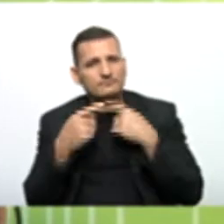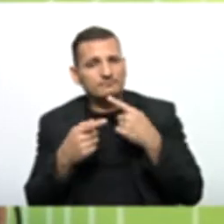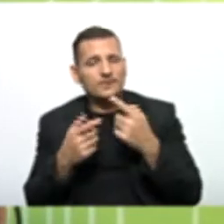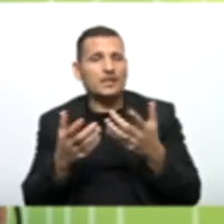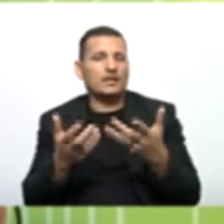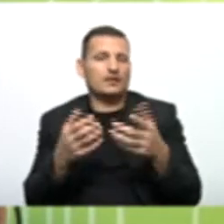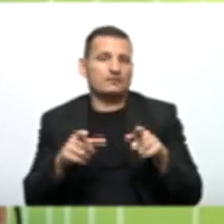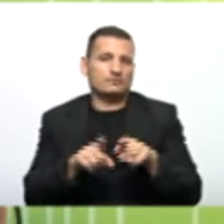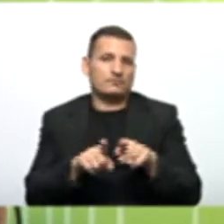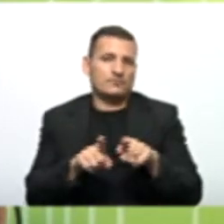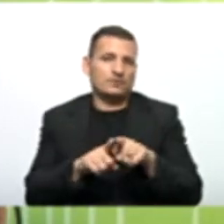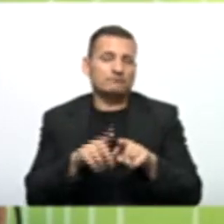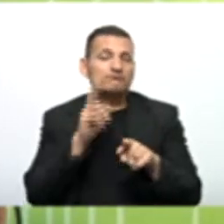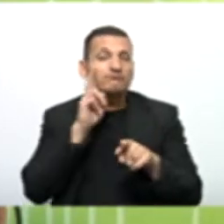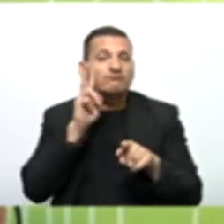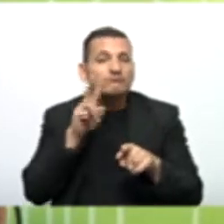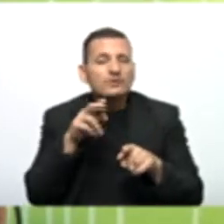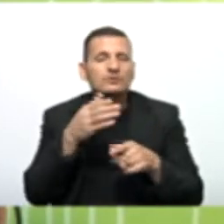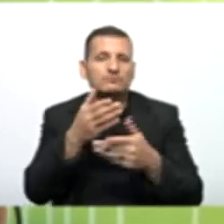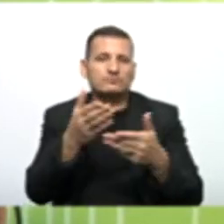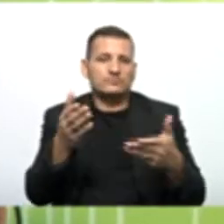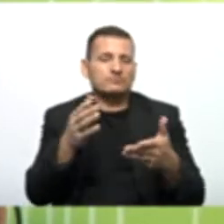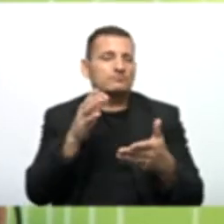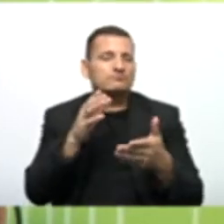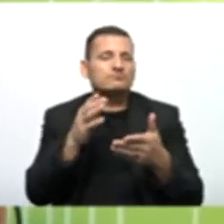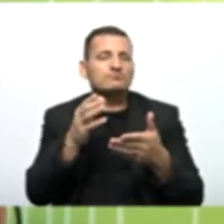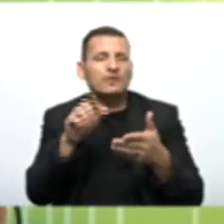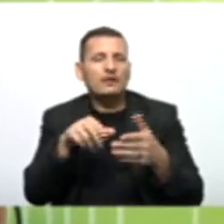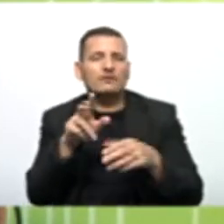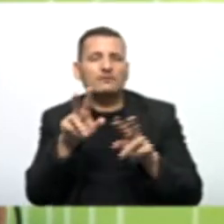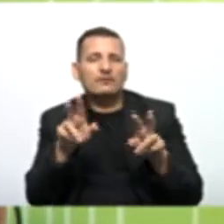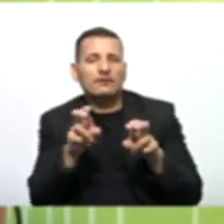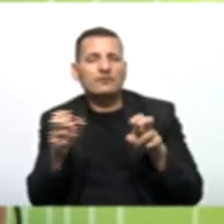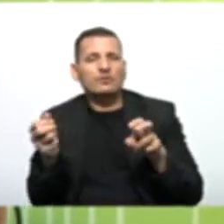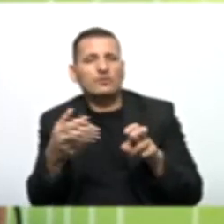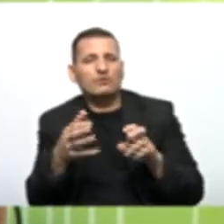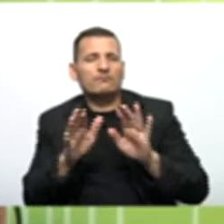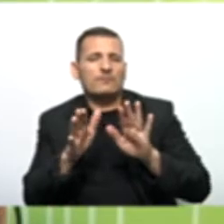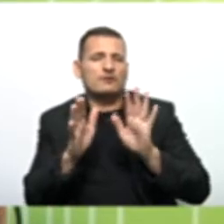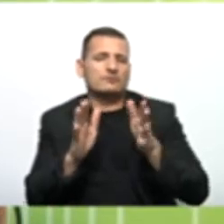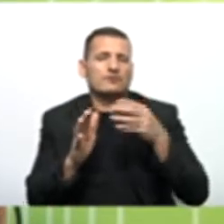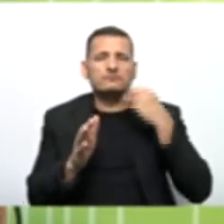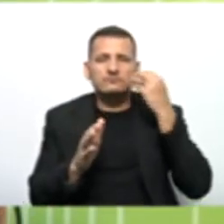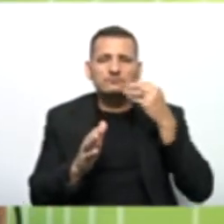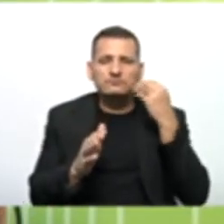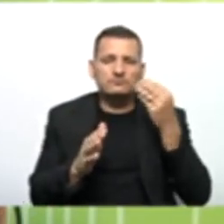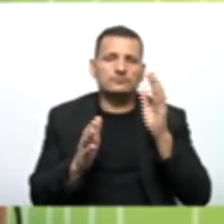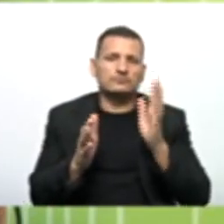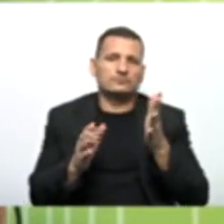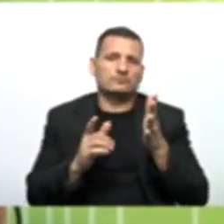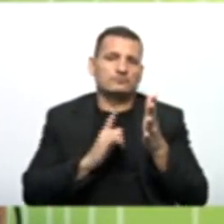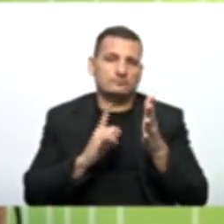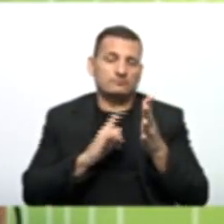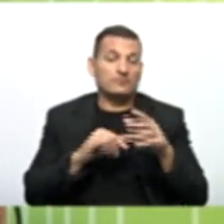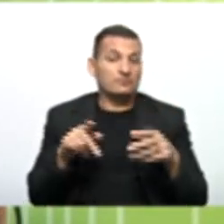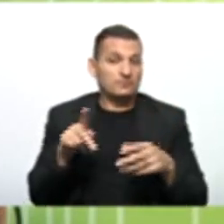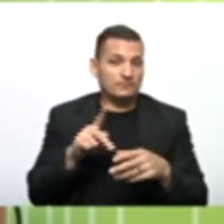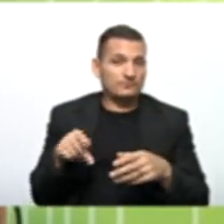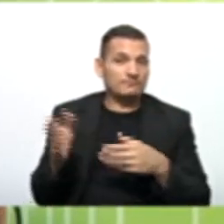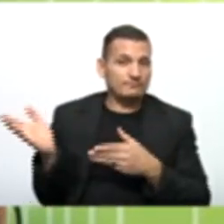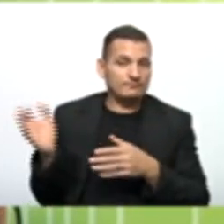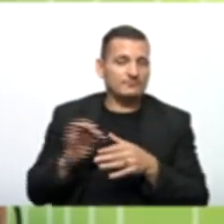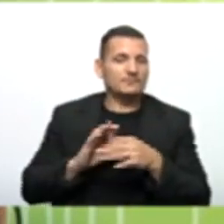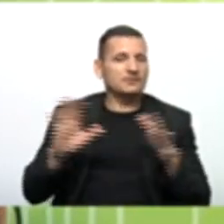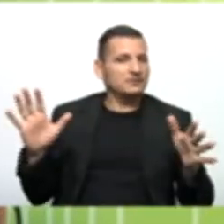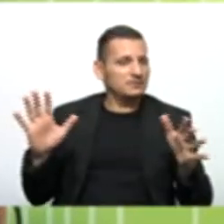também, participem. É um tema novo, mas com certeza vocês já devem ter vivenciado alguma coisa. Tragam as suas experiências. O professor Ademar está ali à